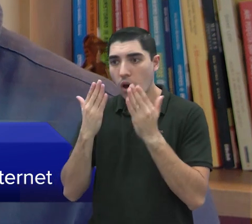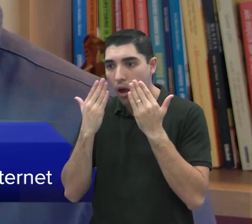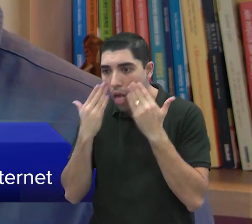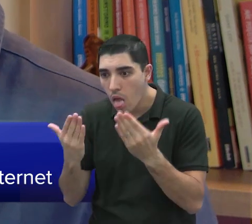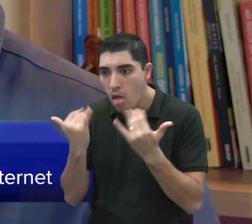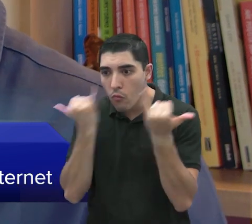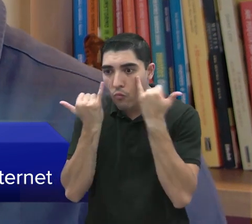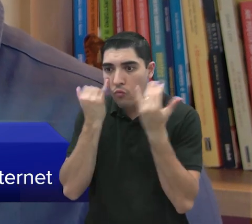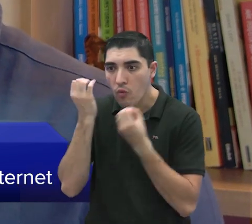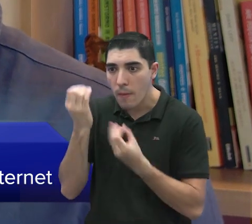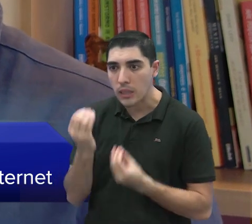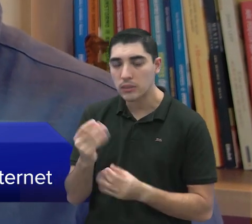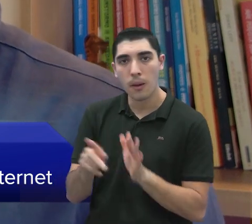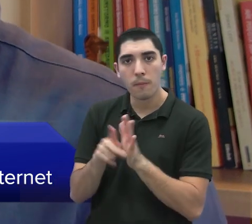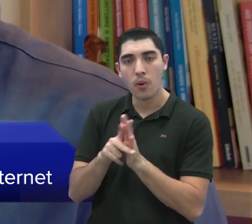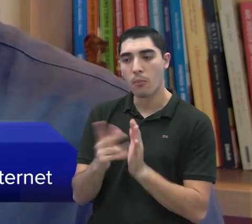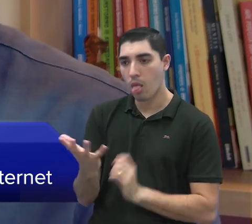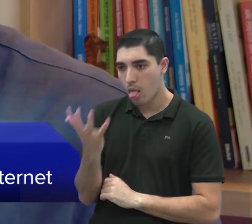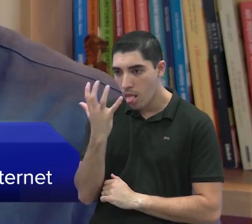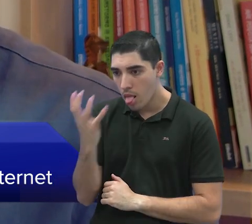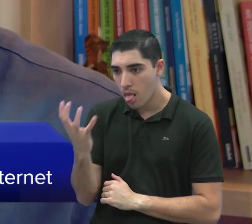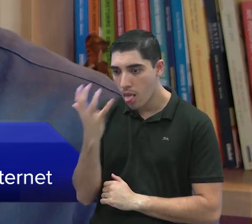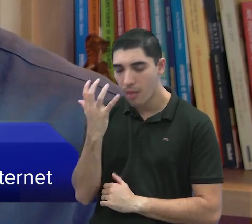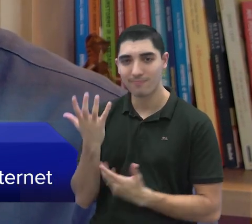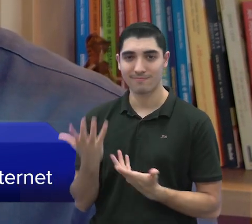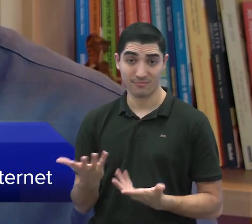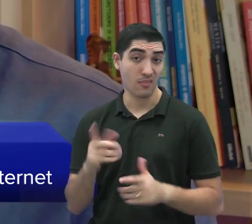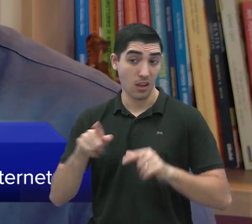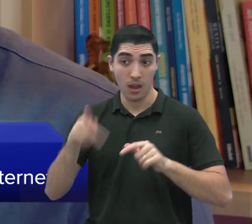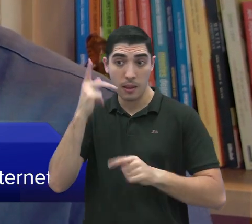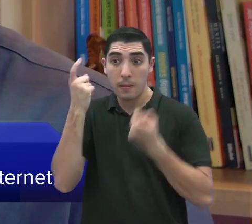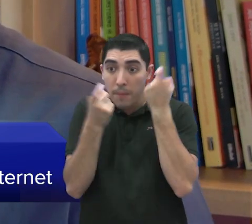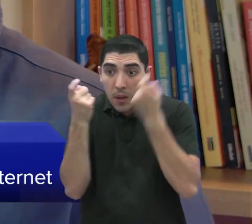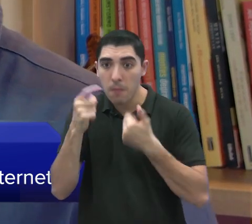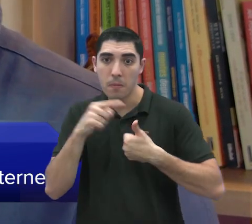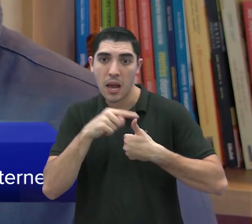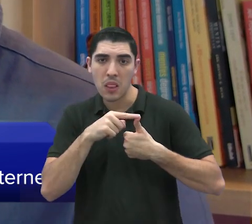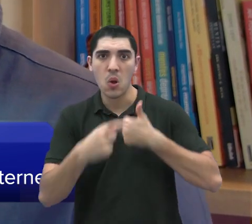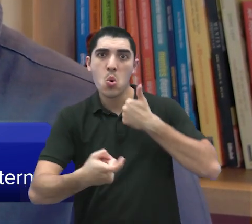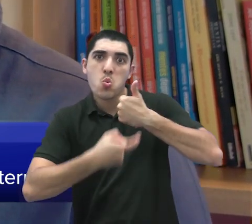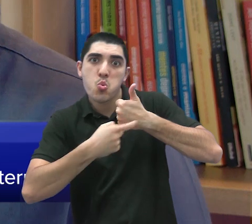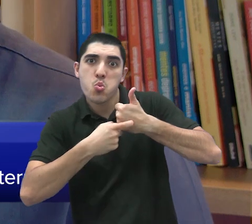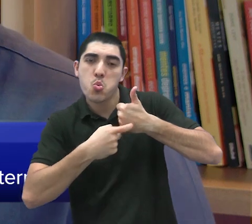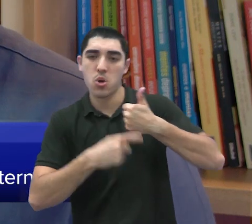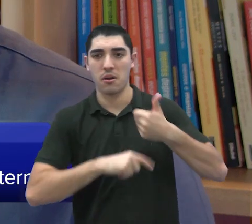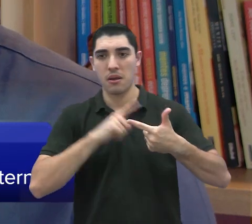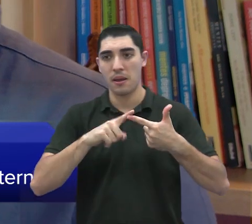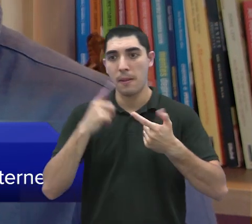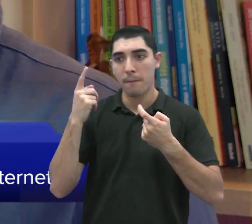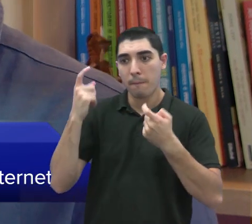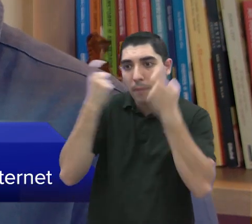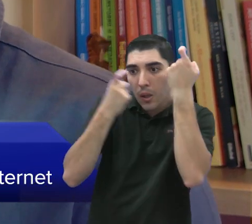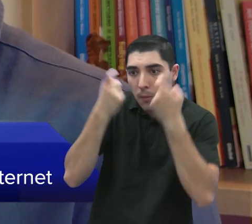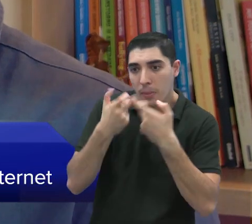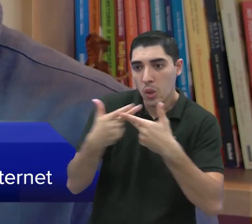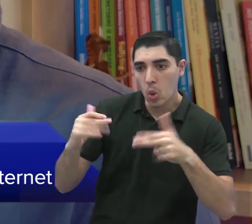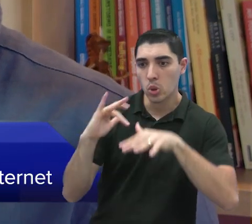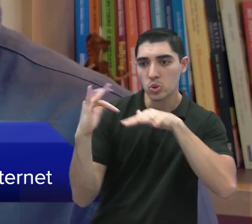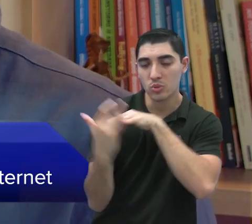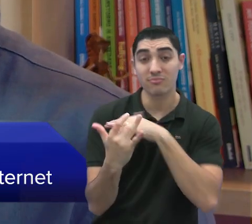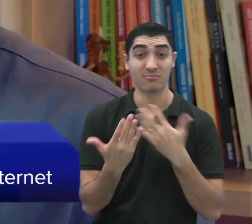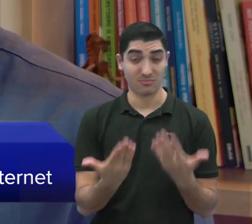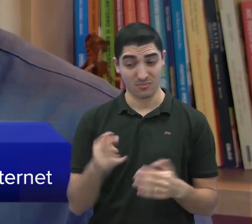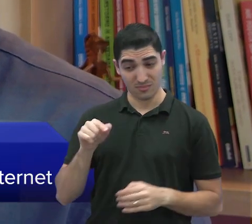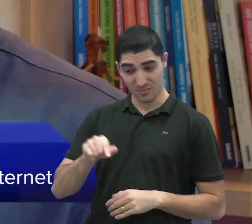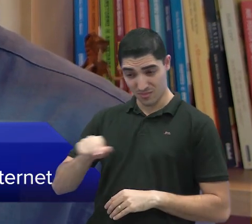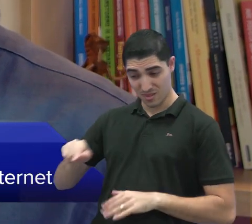essas informações. Então, de fato, as curtidas, a pressão social, elas acabam mesmo